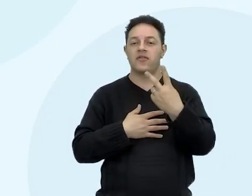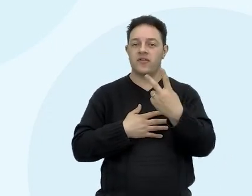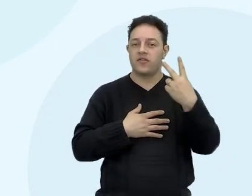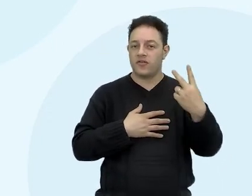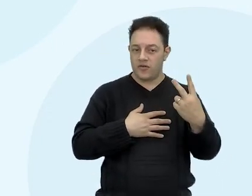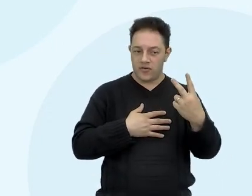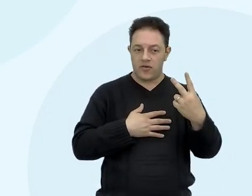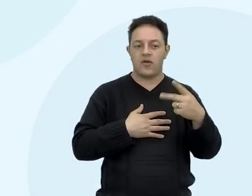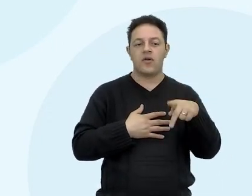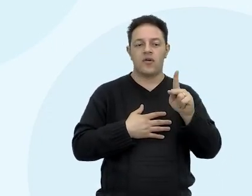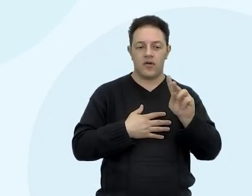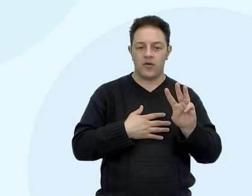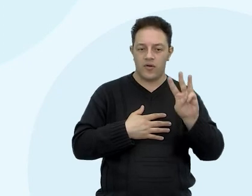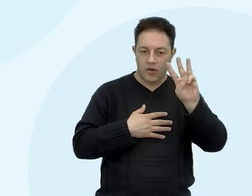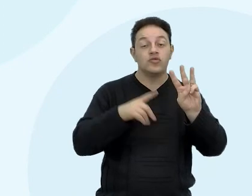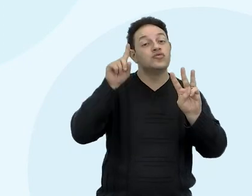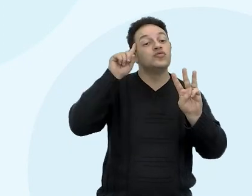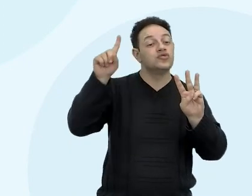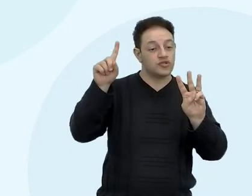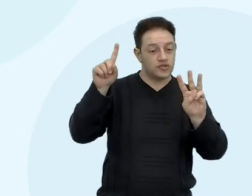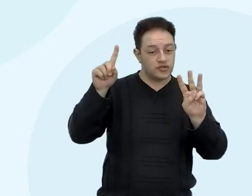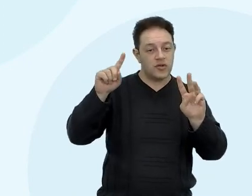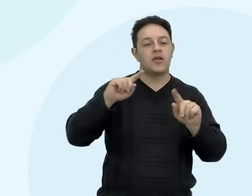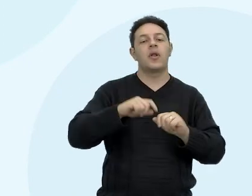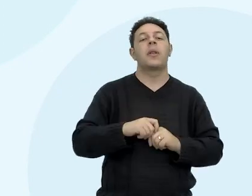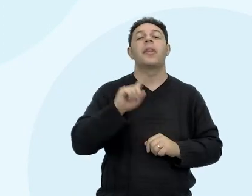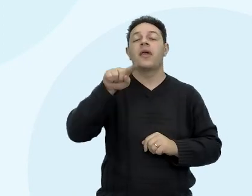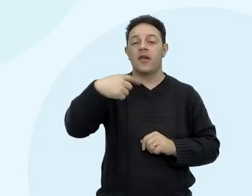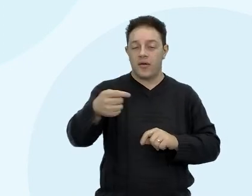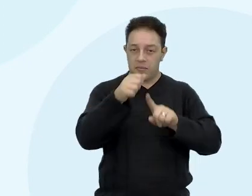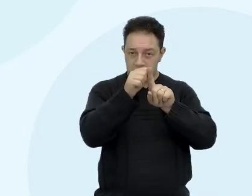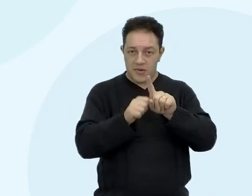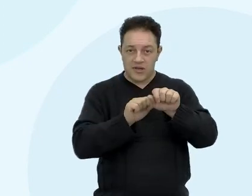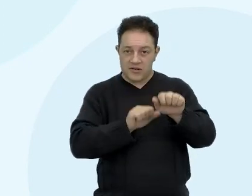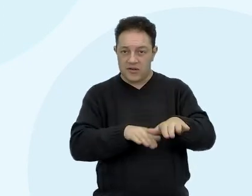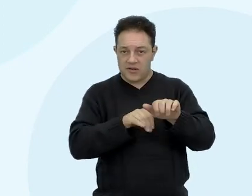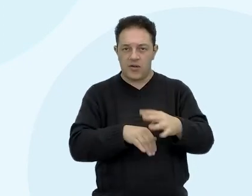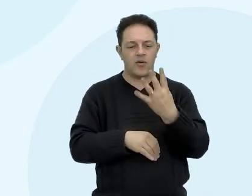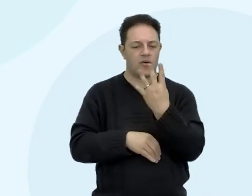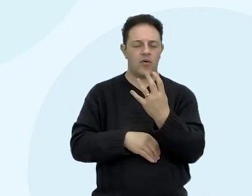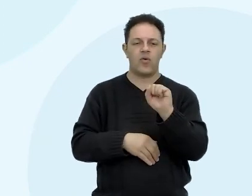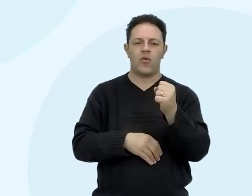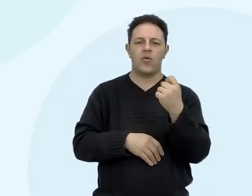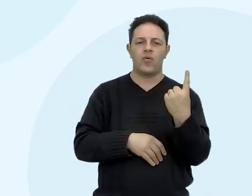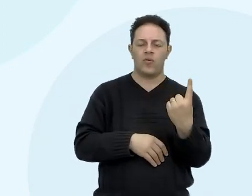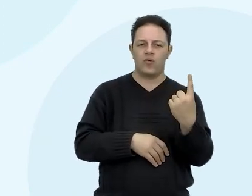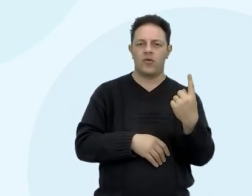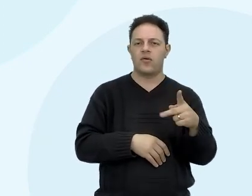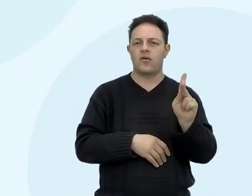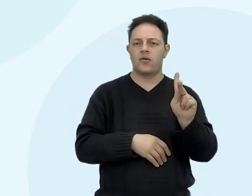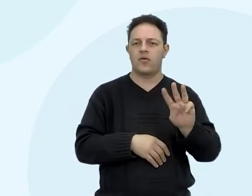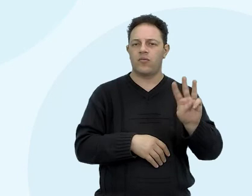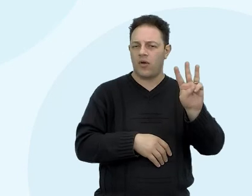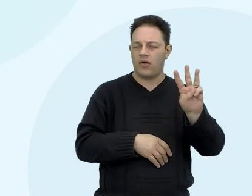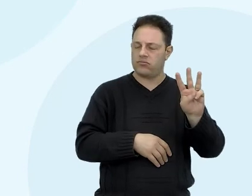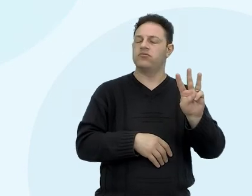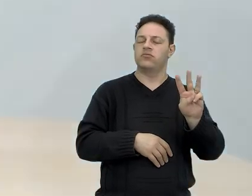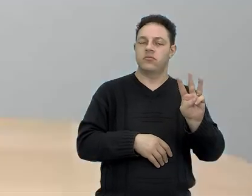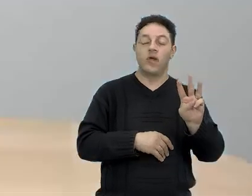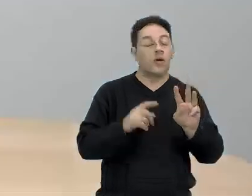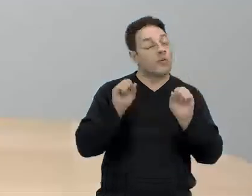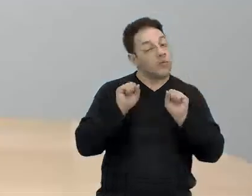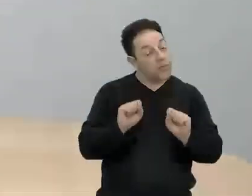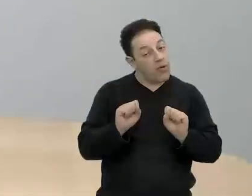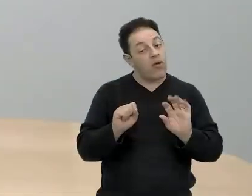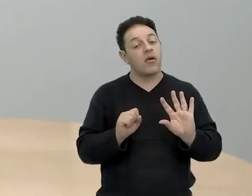722 kWh. E aí em setembro, 481. Então a gente conta aí que pode